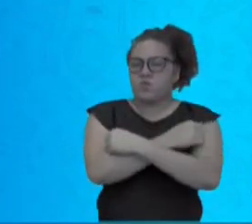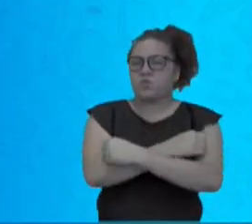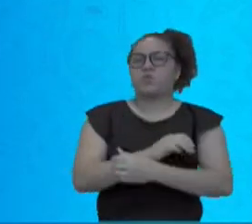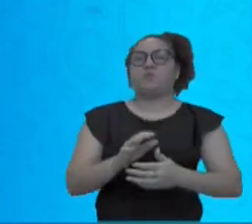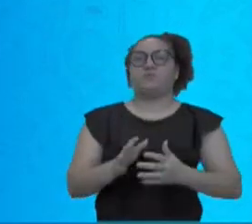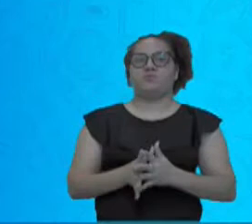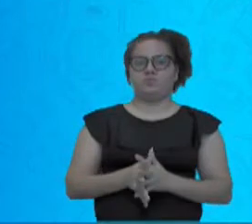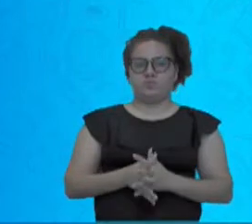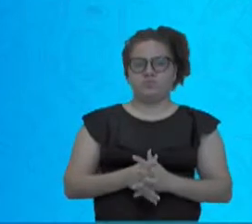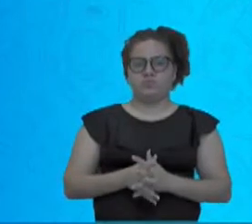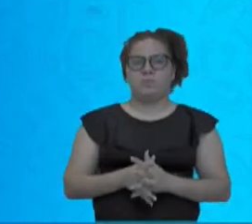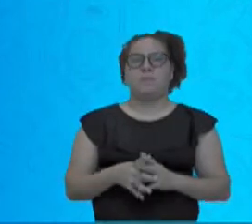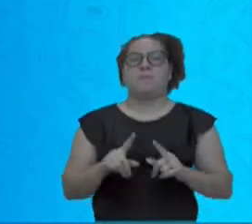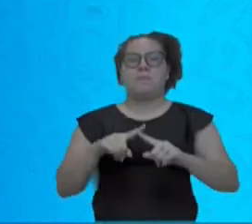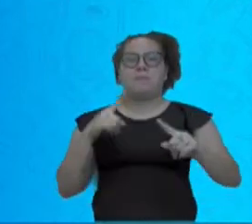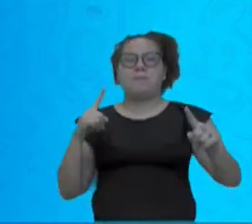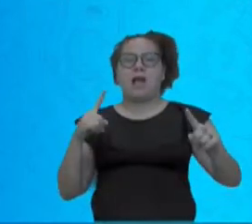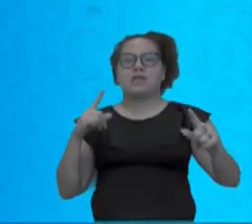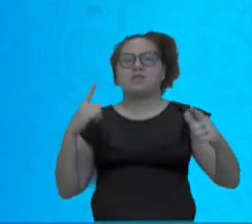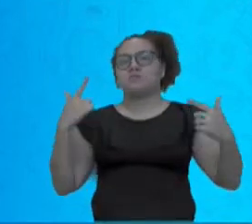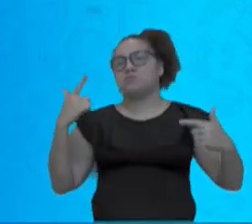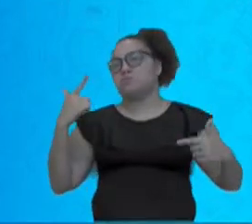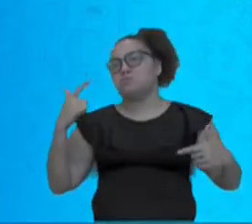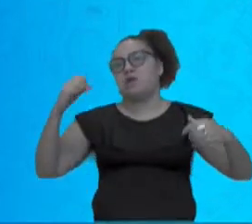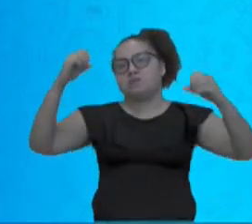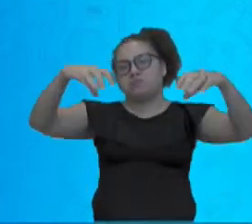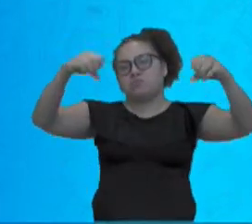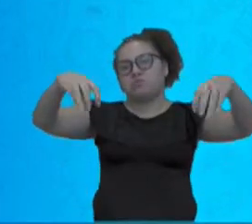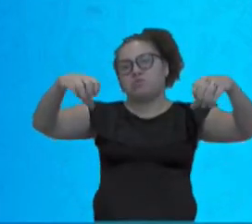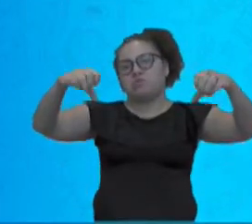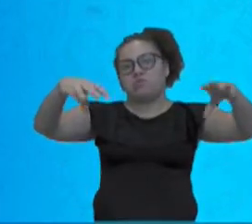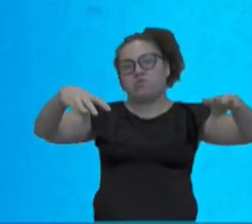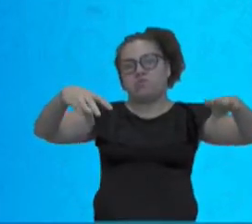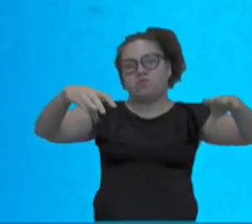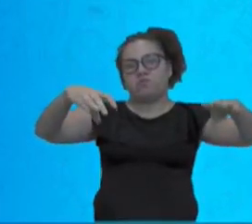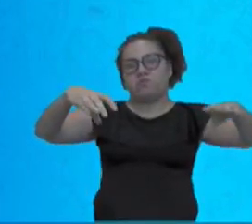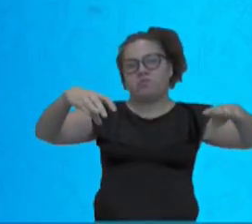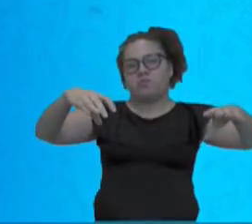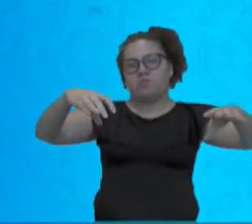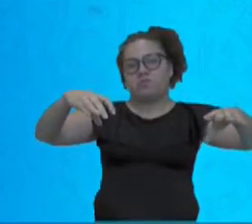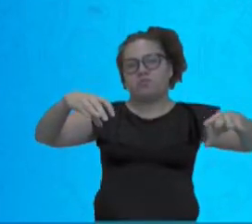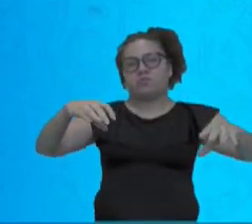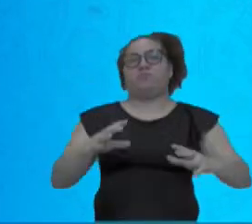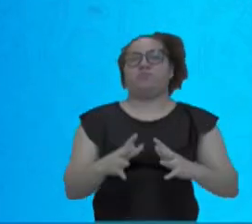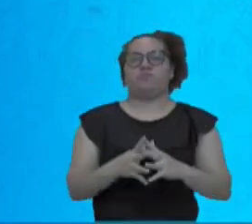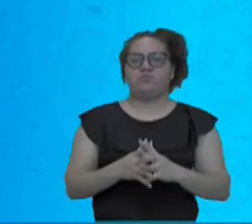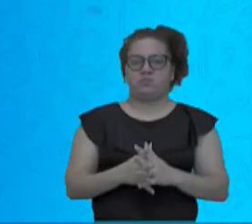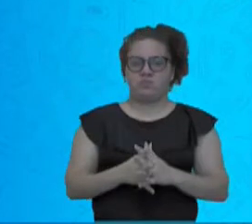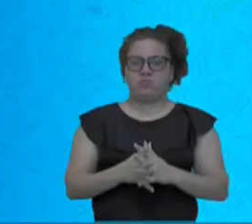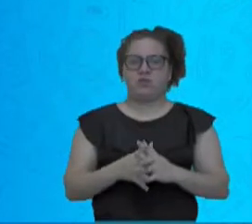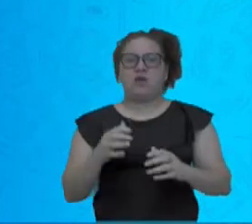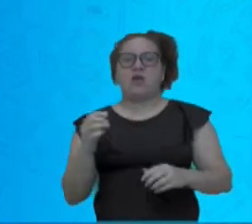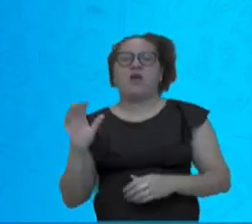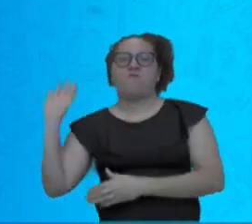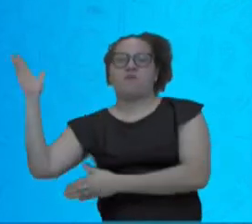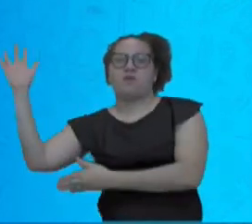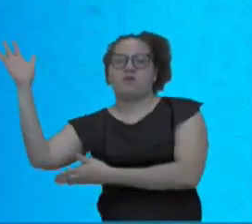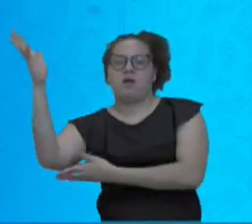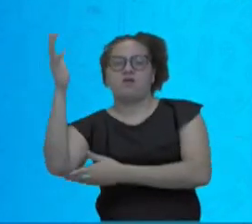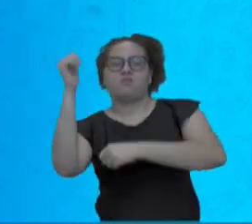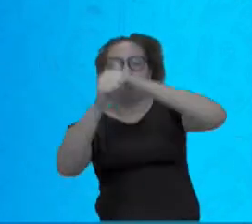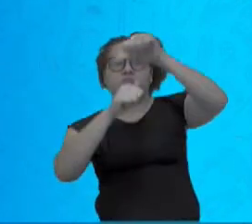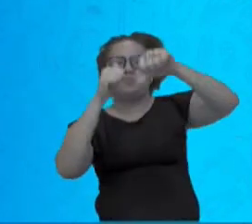seco. Interessante, porque influencia na nossa vegetação. A vegetação aqui é